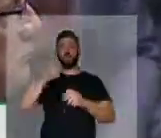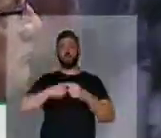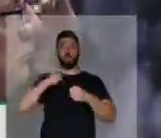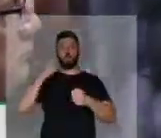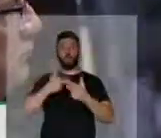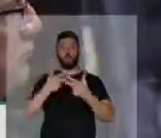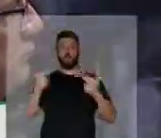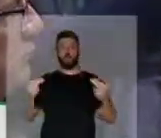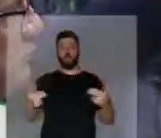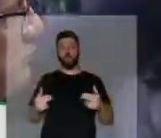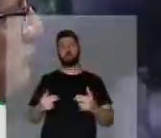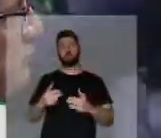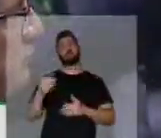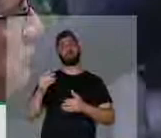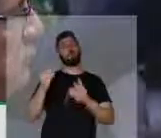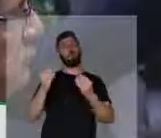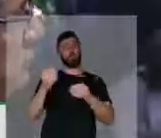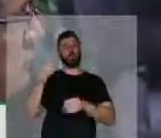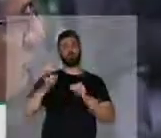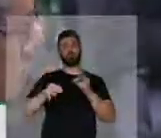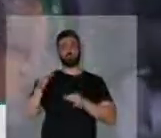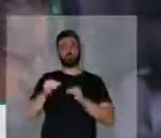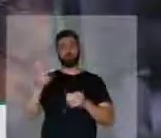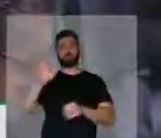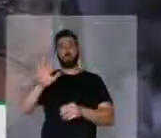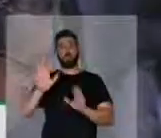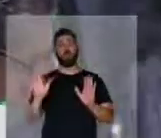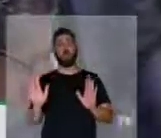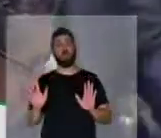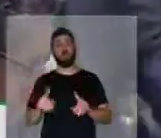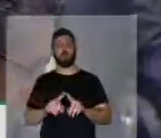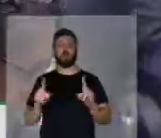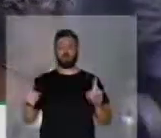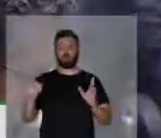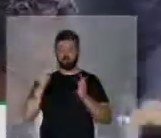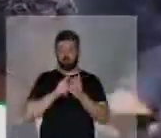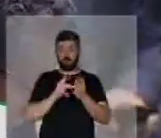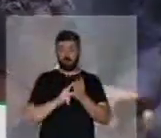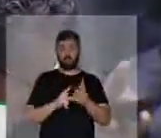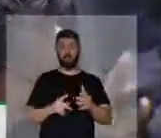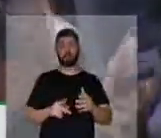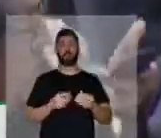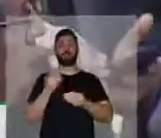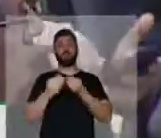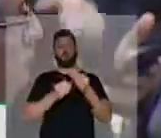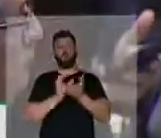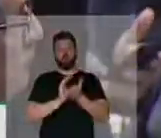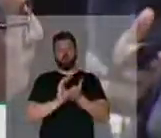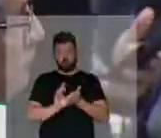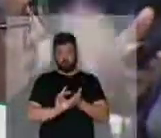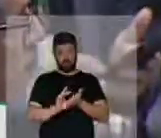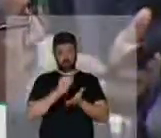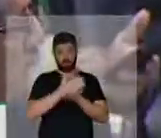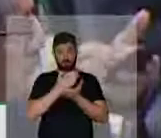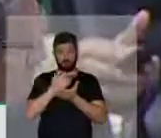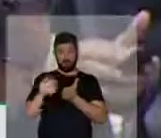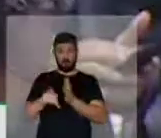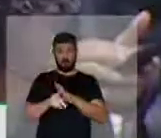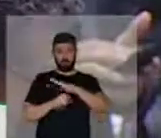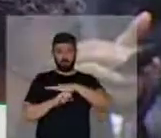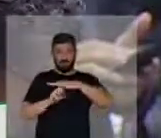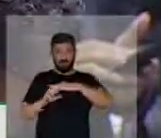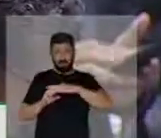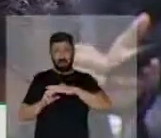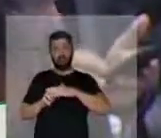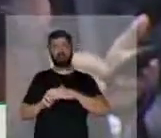Muitas são muito injustas com o criador do programa, que foi o Lula. Mas é verdade também que a forma de financiamento através das